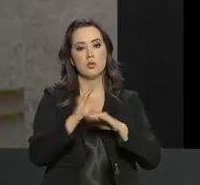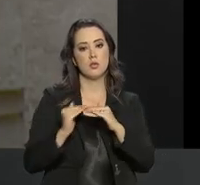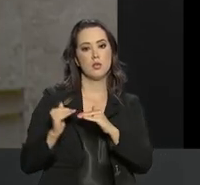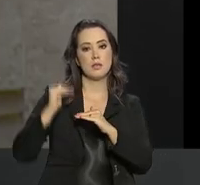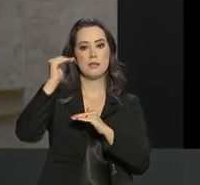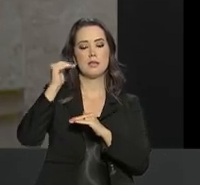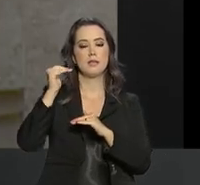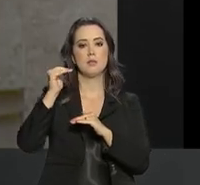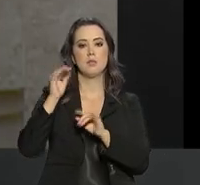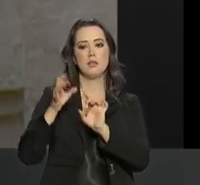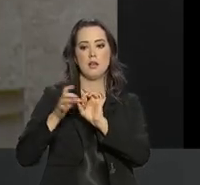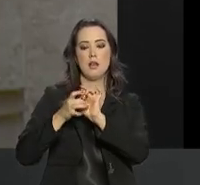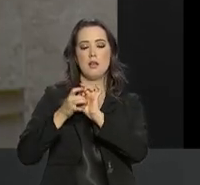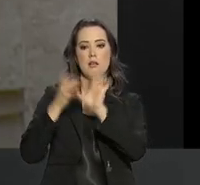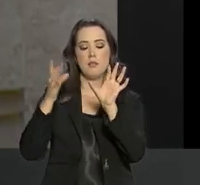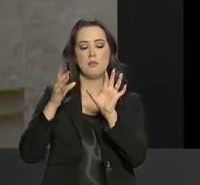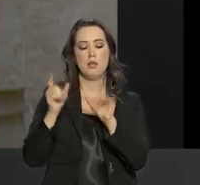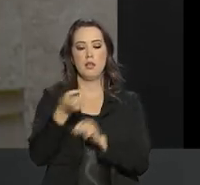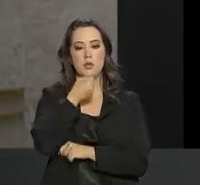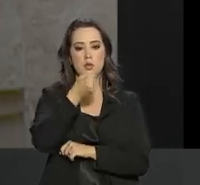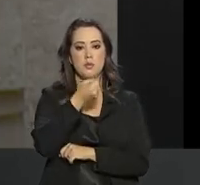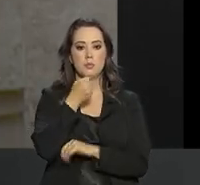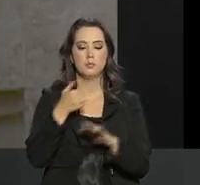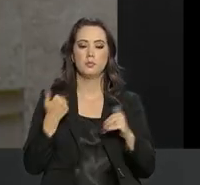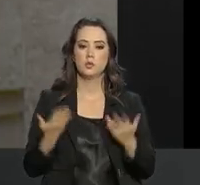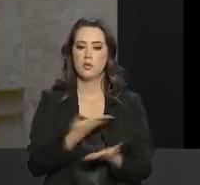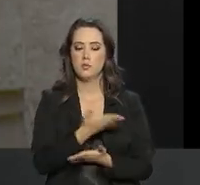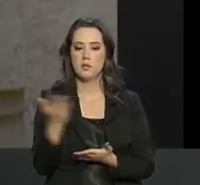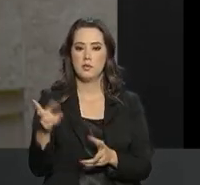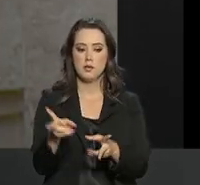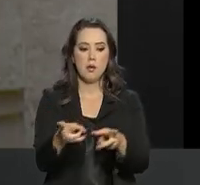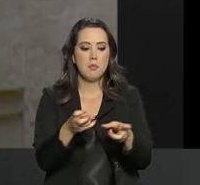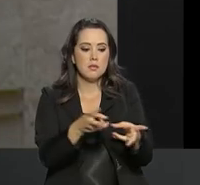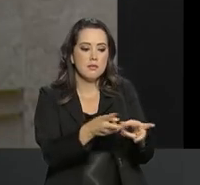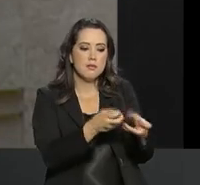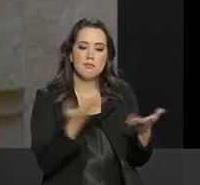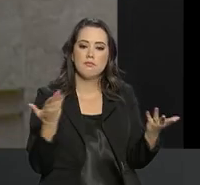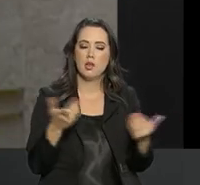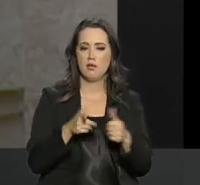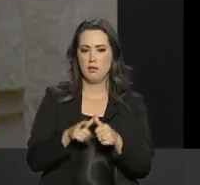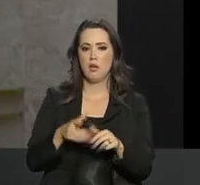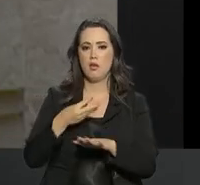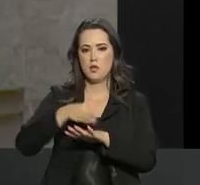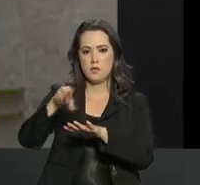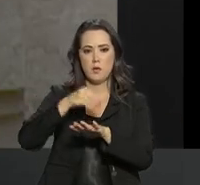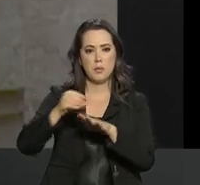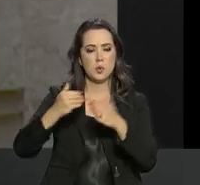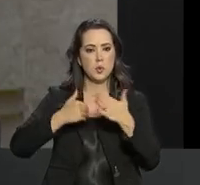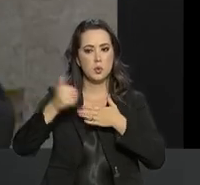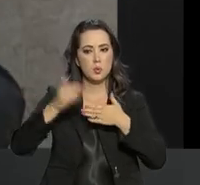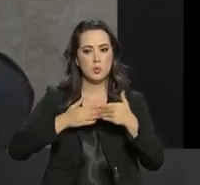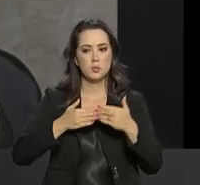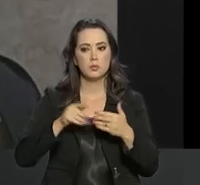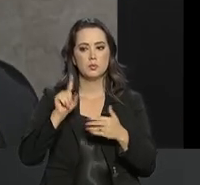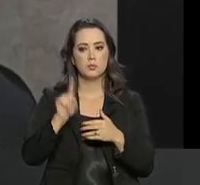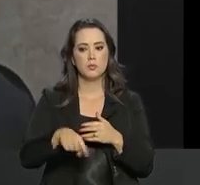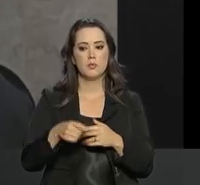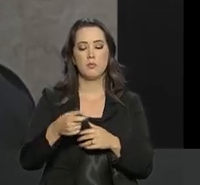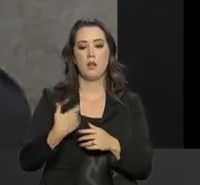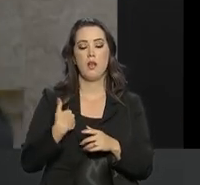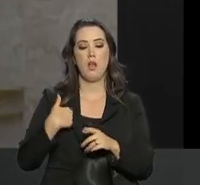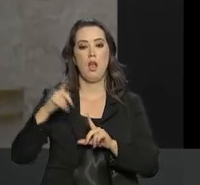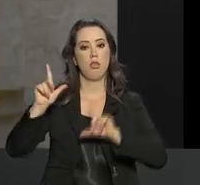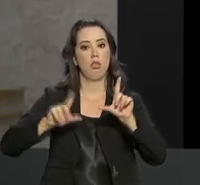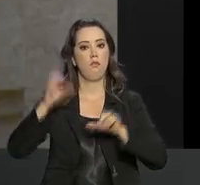da liberdade de imprensa. Tanto que nos dias atuais, os senhores e as senhoras percebem que quando há uma notícia qualquer, a imprensa